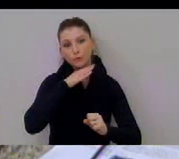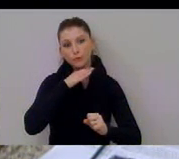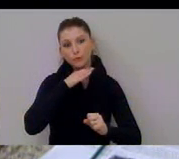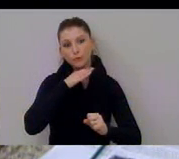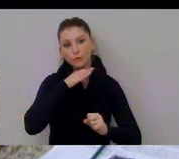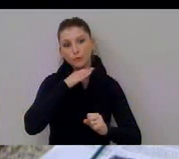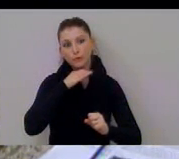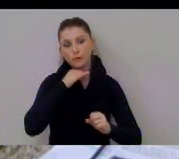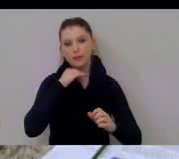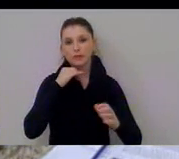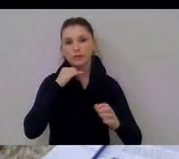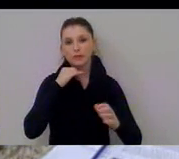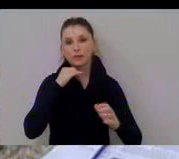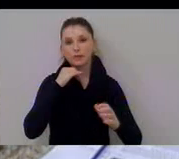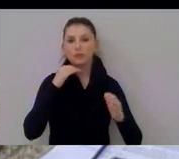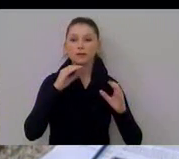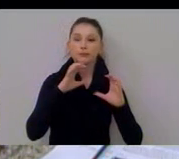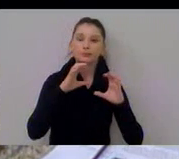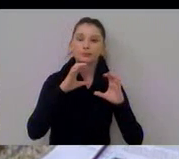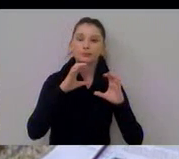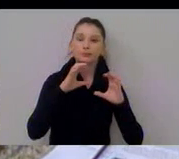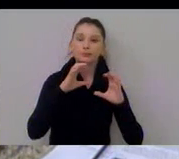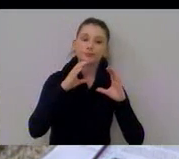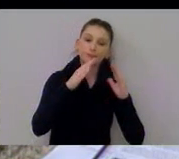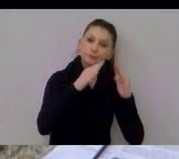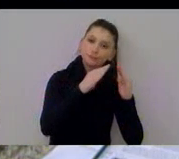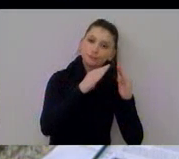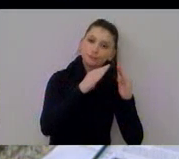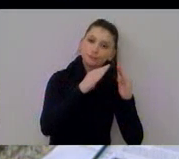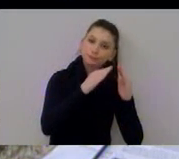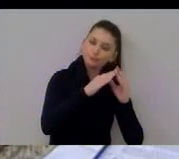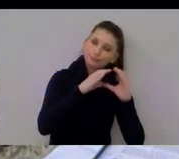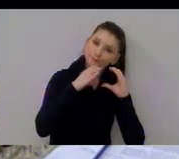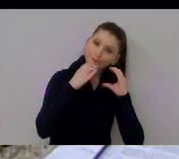Porque lá no bairro Nossa Senhora da Salete,